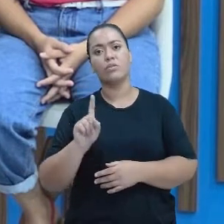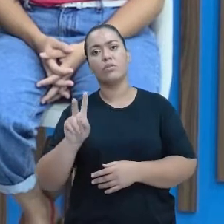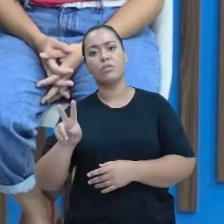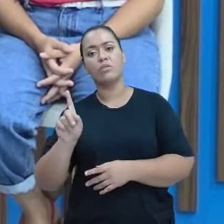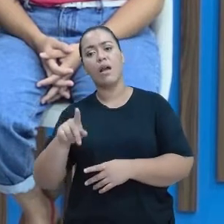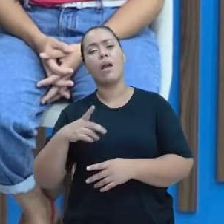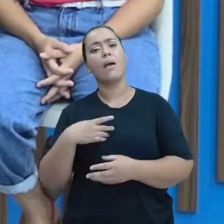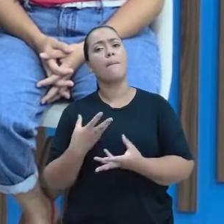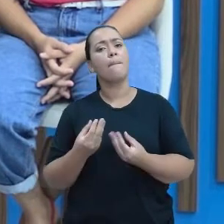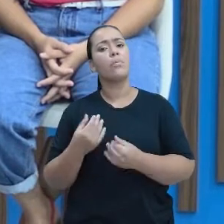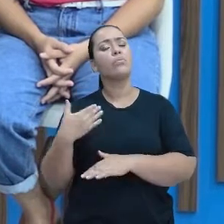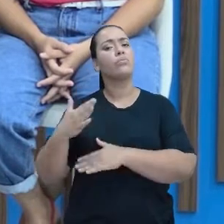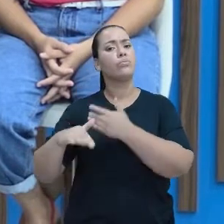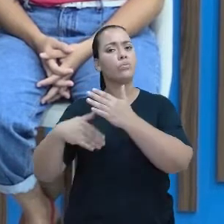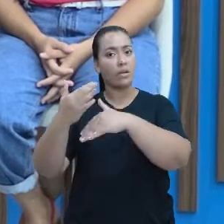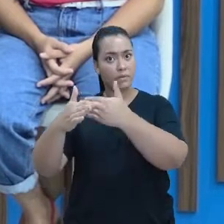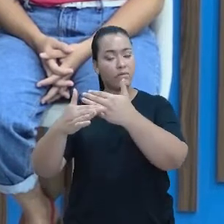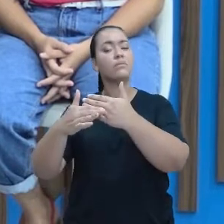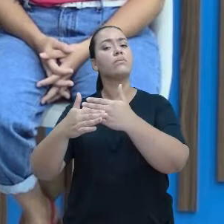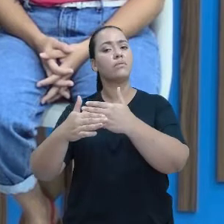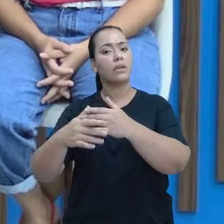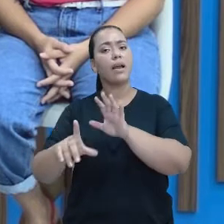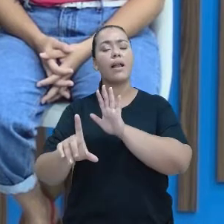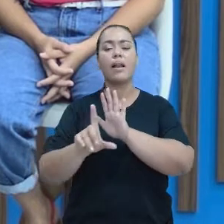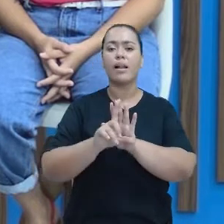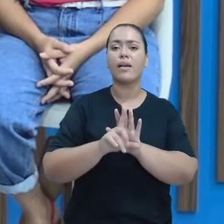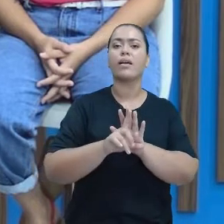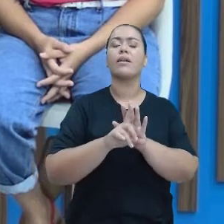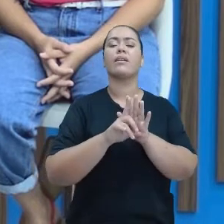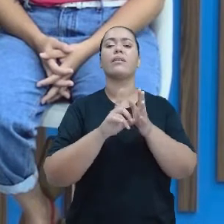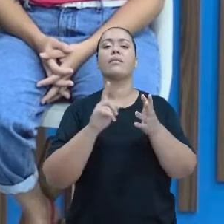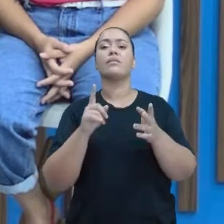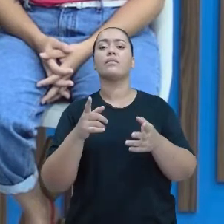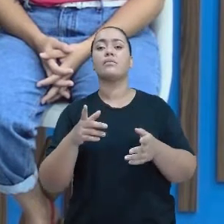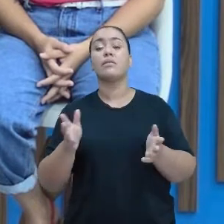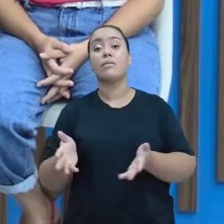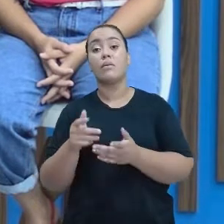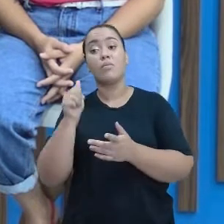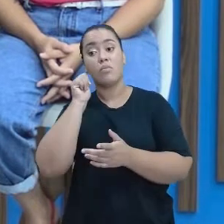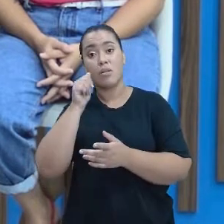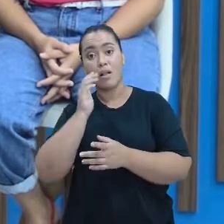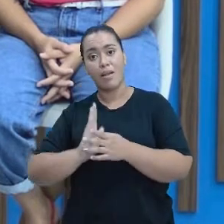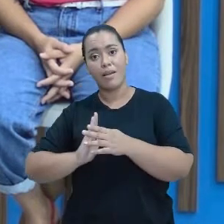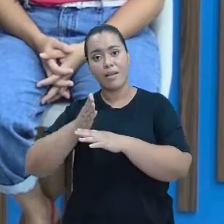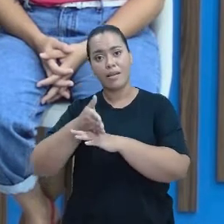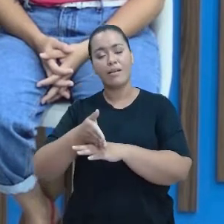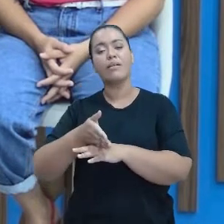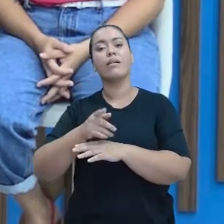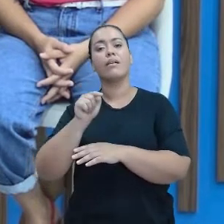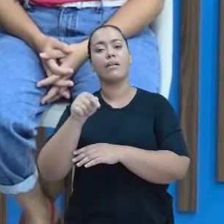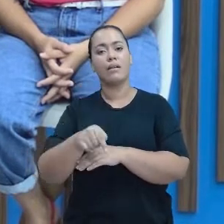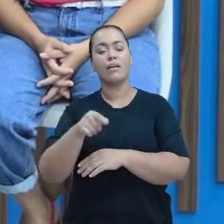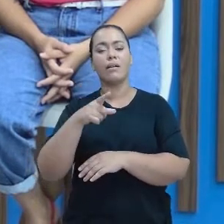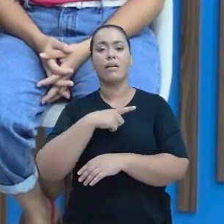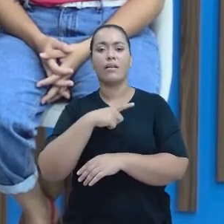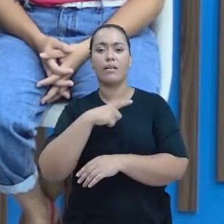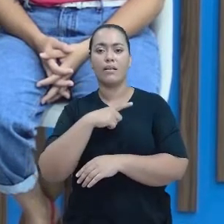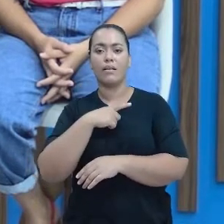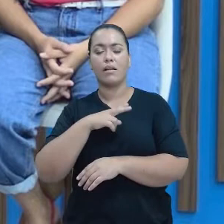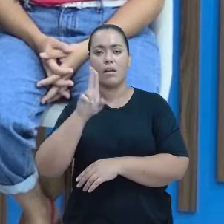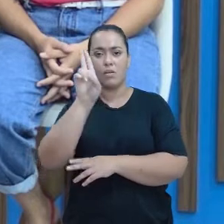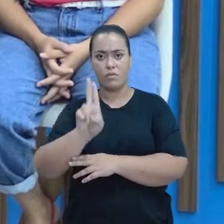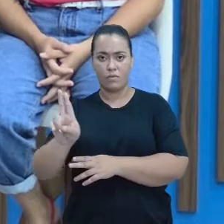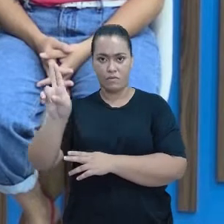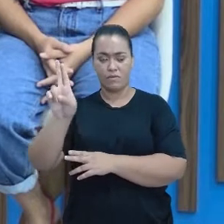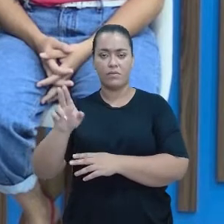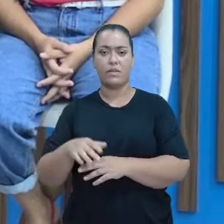muitos avanços com leis que favoreciam o acesso das mulheres à